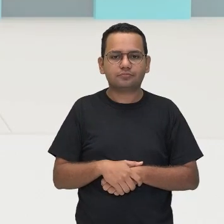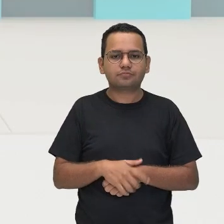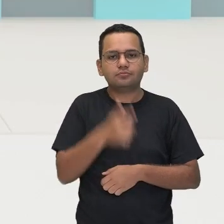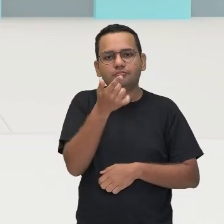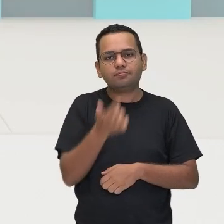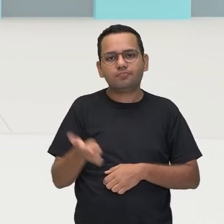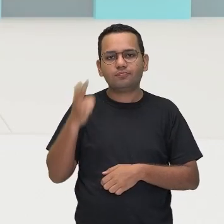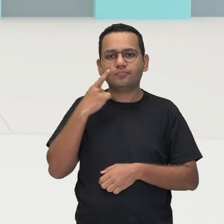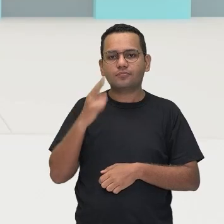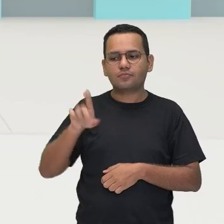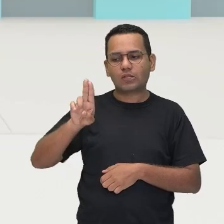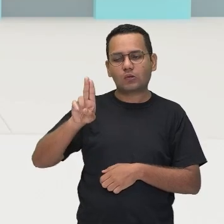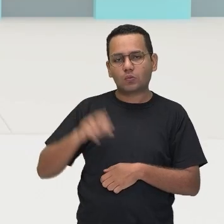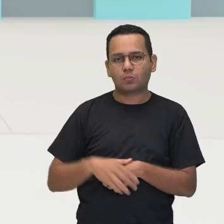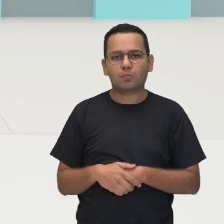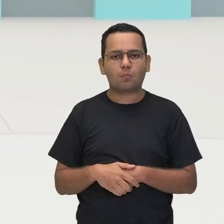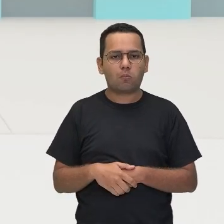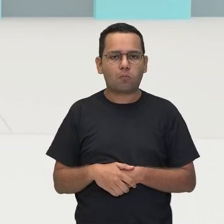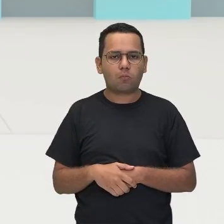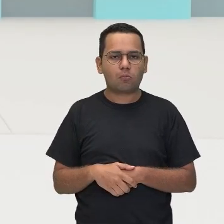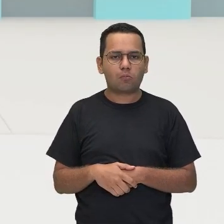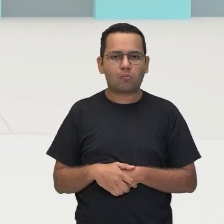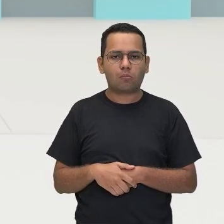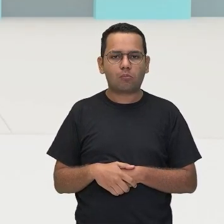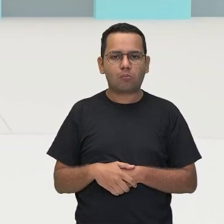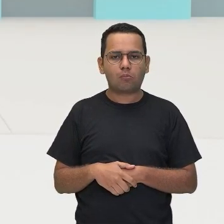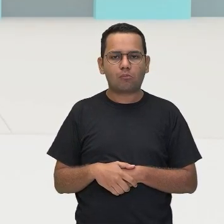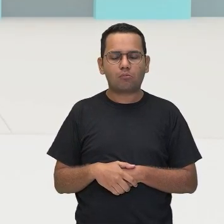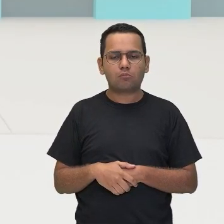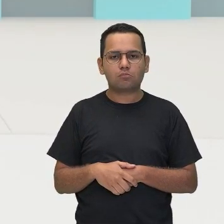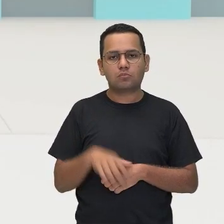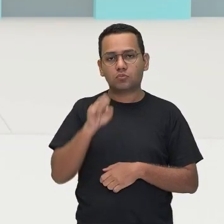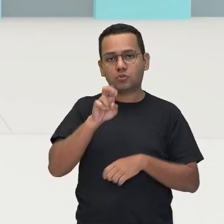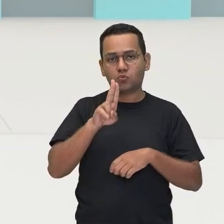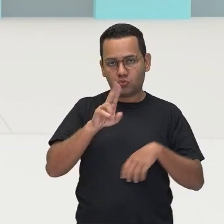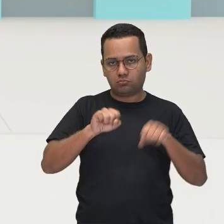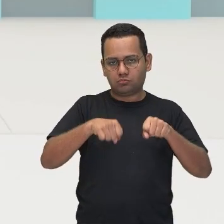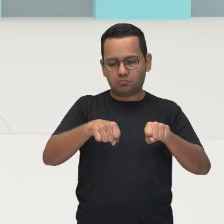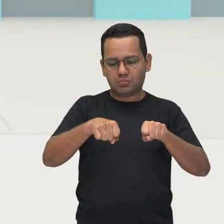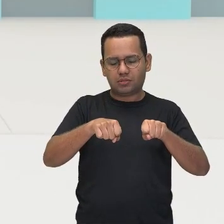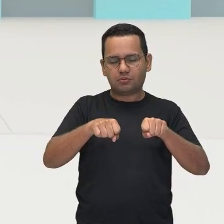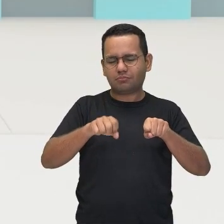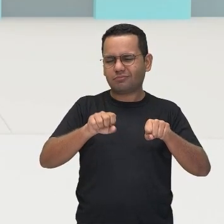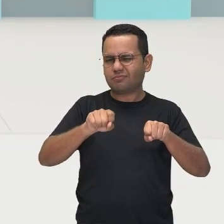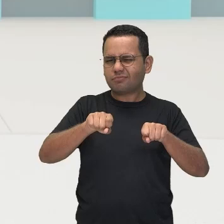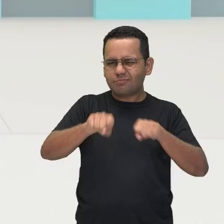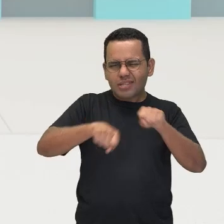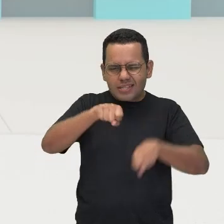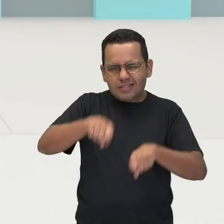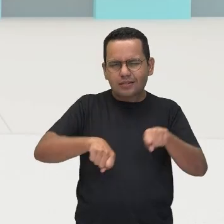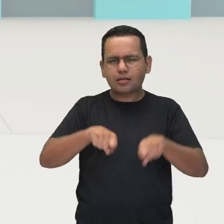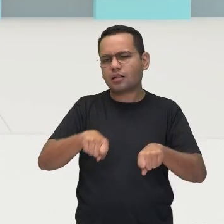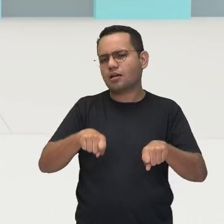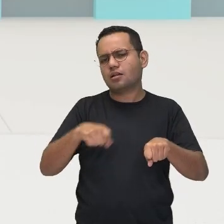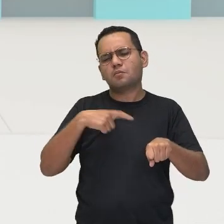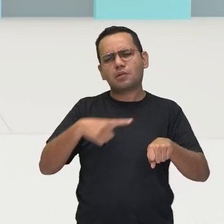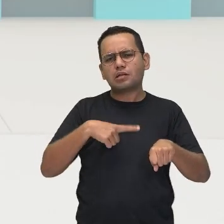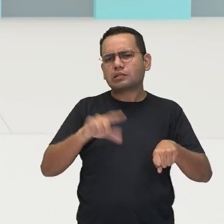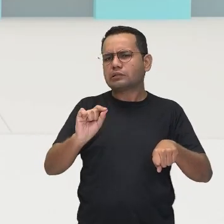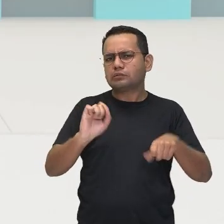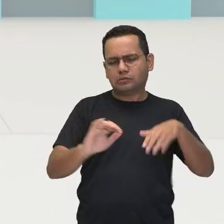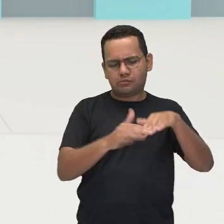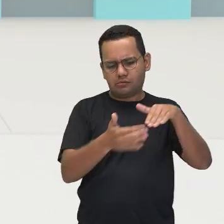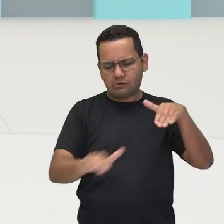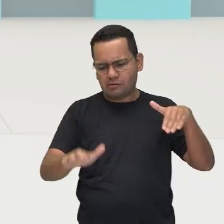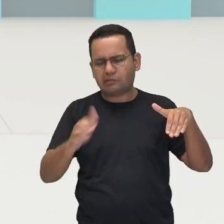temos aqui o mountain bike né que é o uso dessa bike ali para percorrer terrenos instáveis né Eh